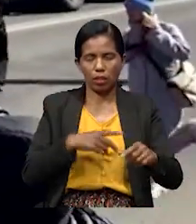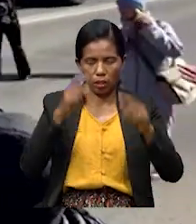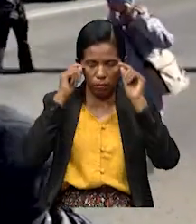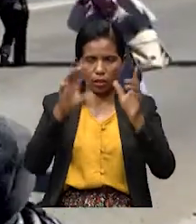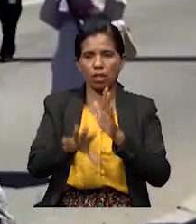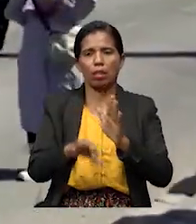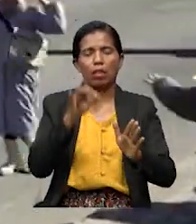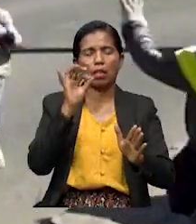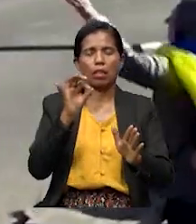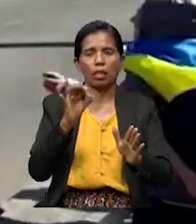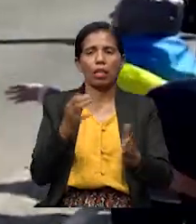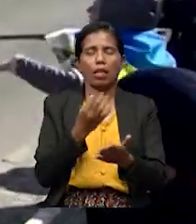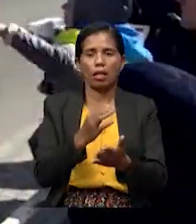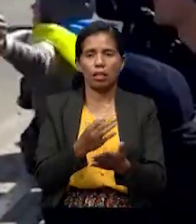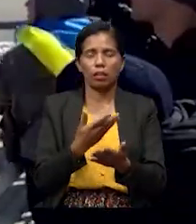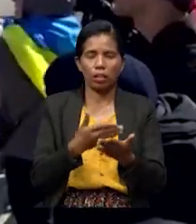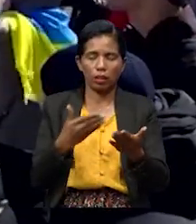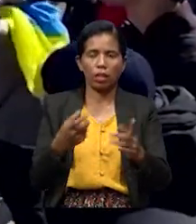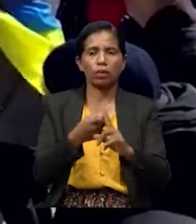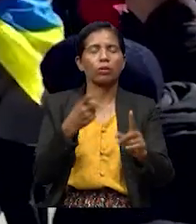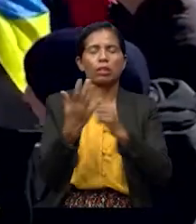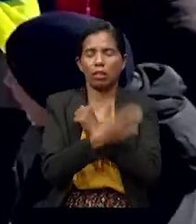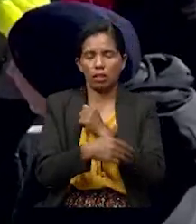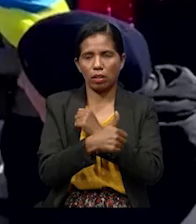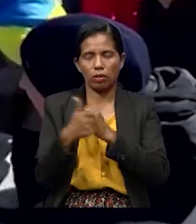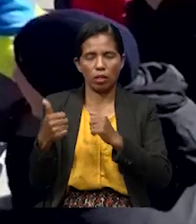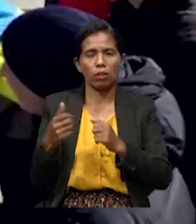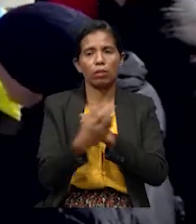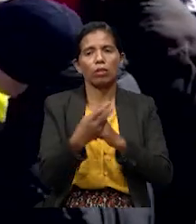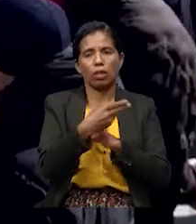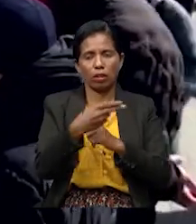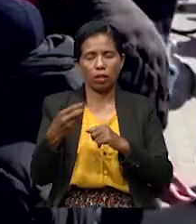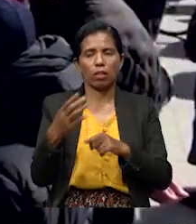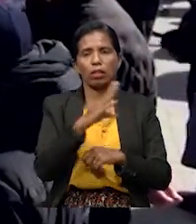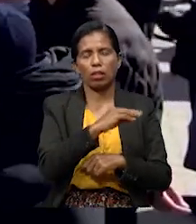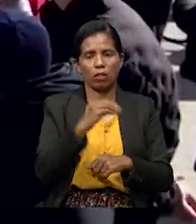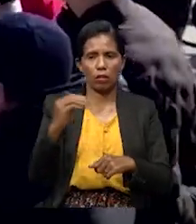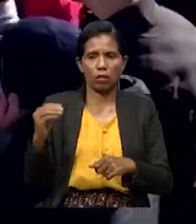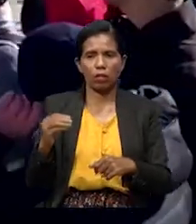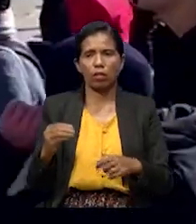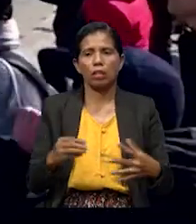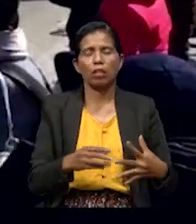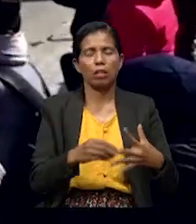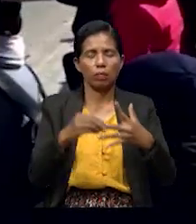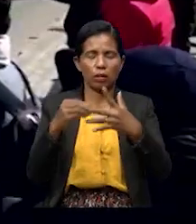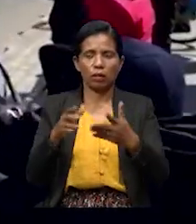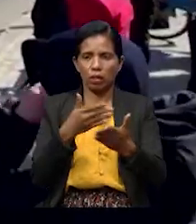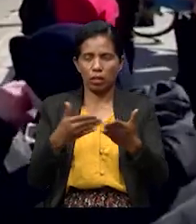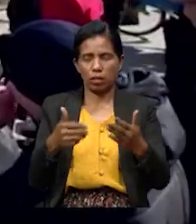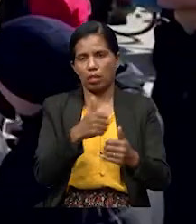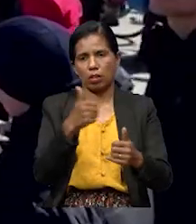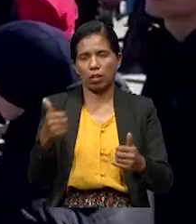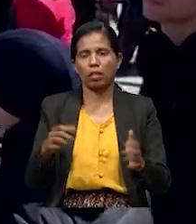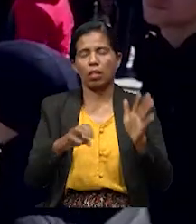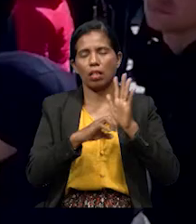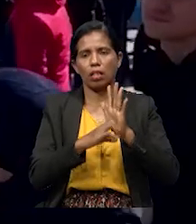tem importação russi, a maioria mais russi Indonésia, não? Liliu iha produto balum, por